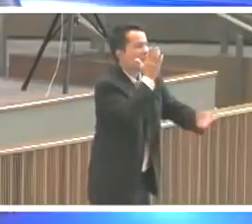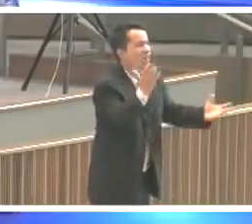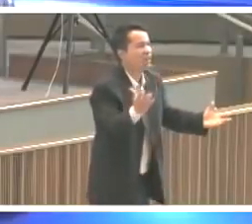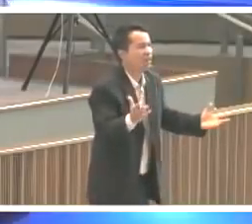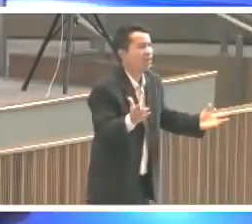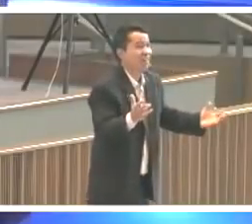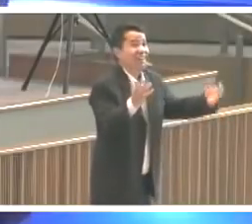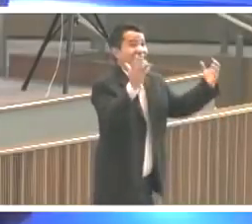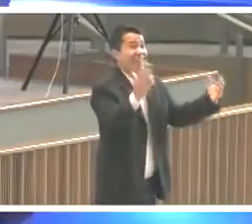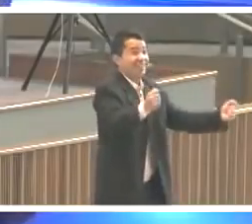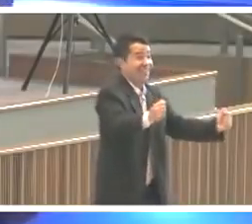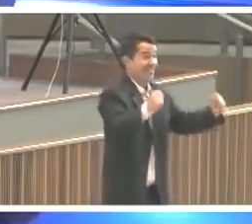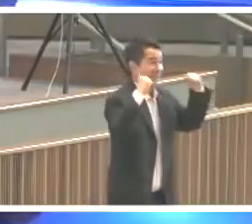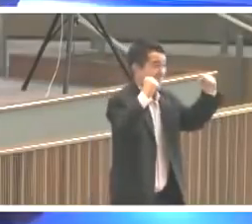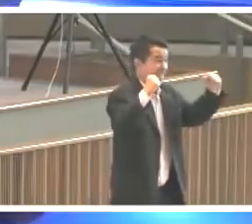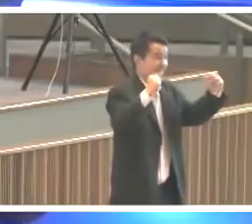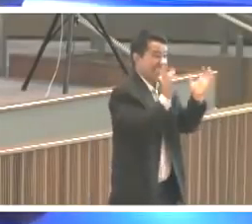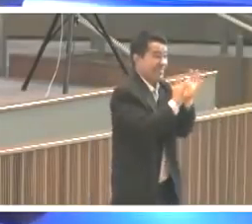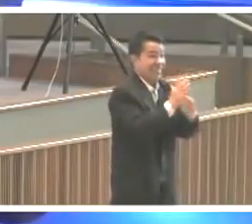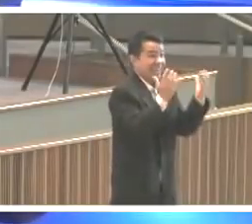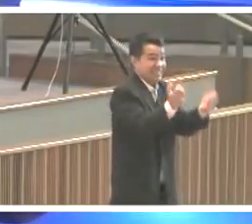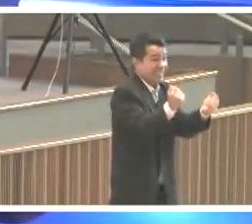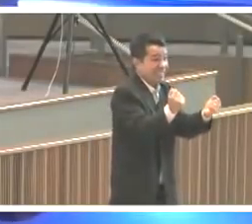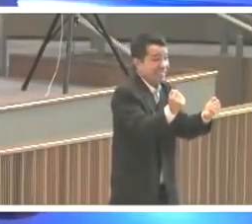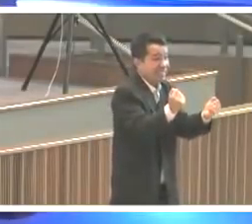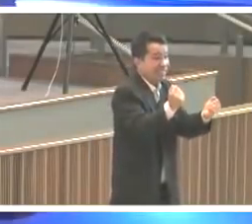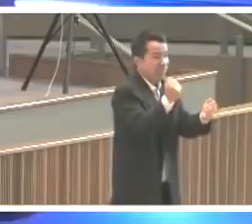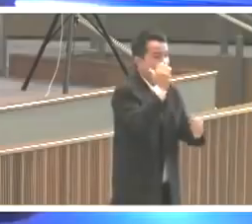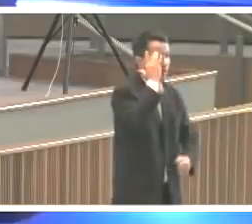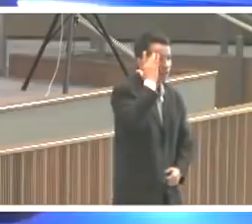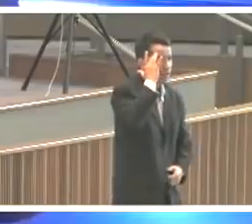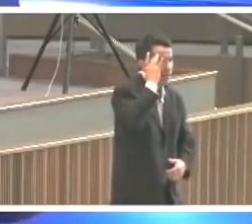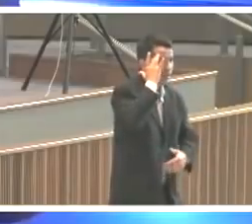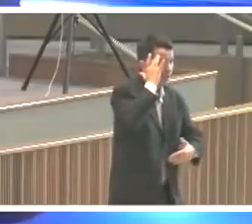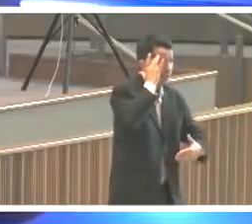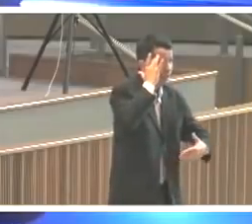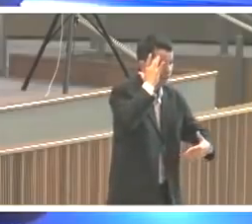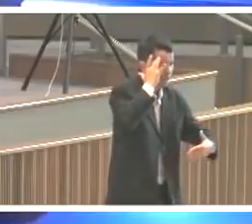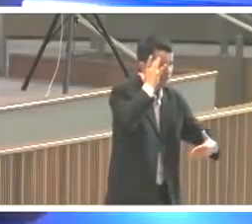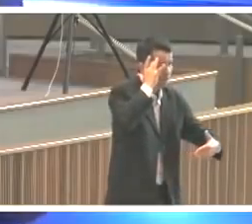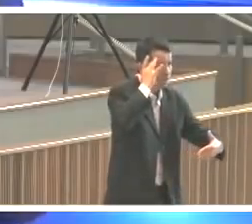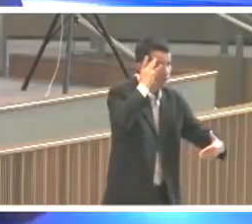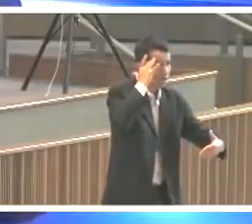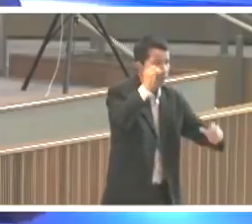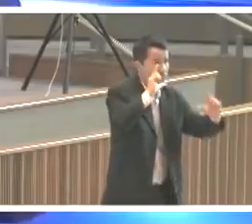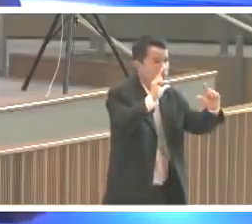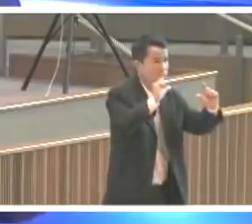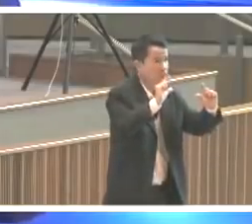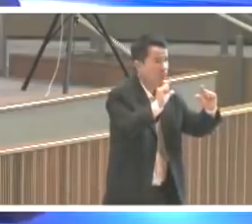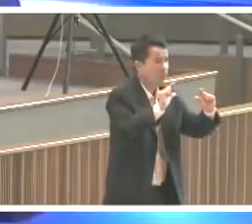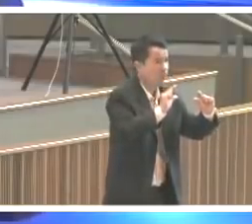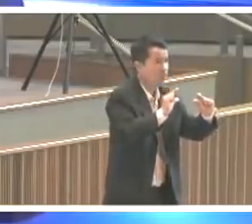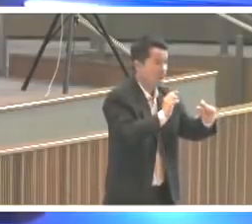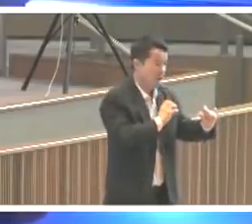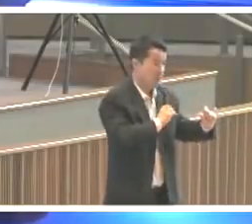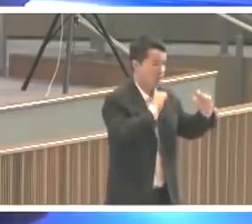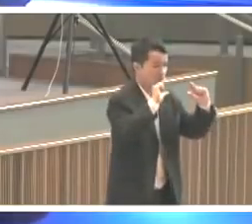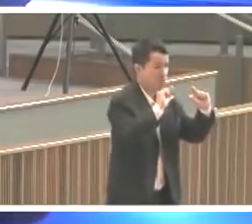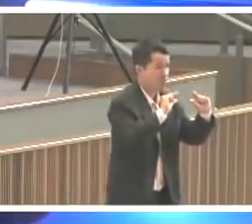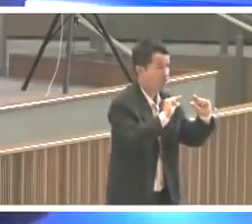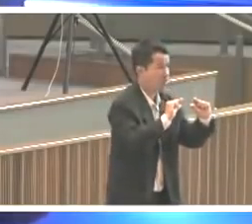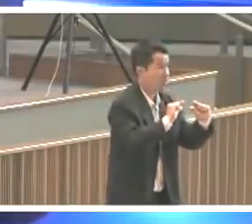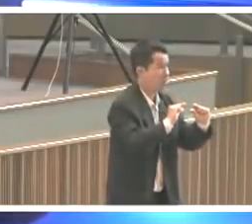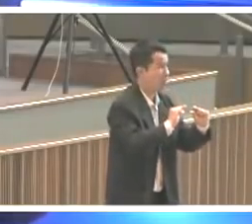toma a decisão certa, mas na medida que o tempo vai passando, vai se